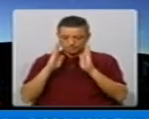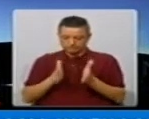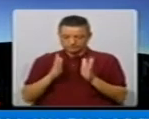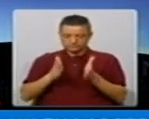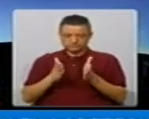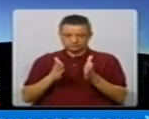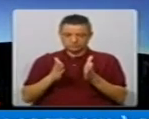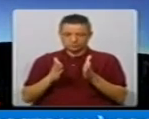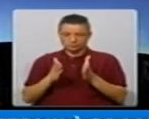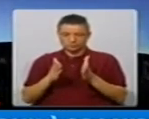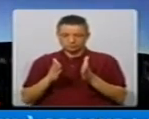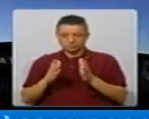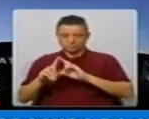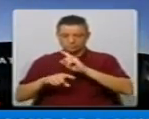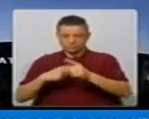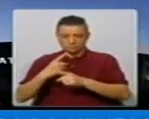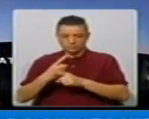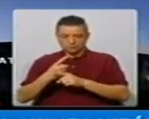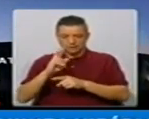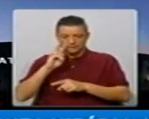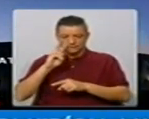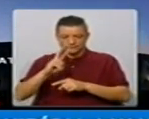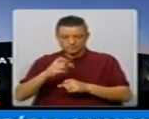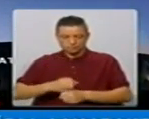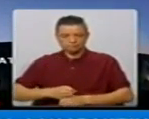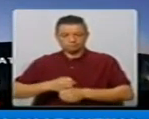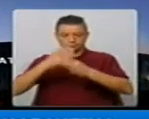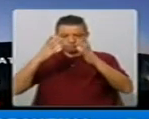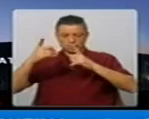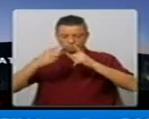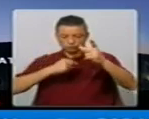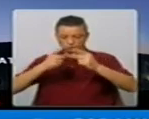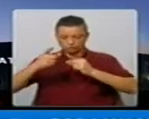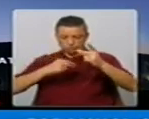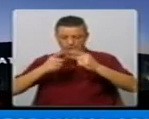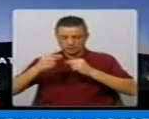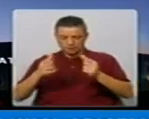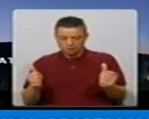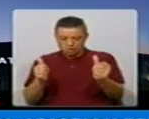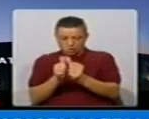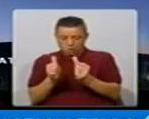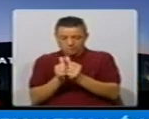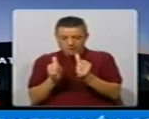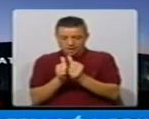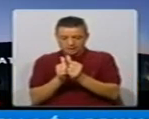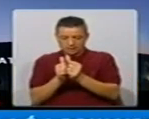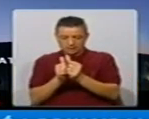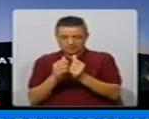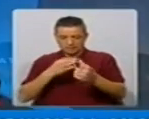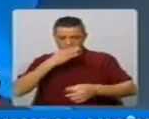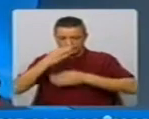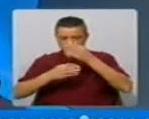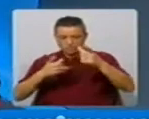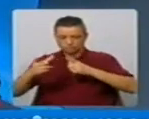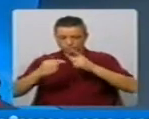preciso, que conseguiu encontrar em muitas destas estrelas uma companheira. Ou seja, estamos a falar de estrelas